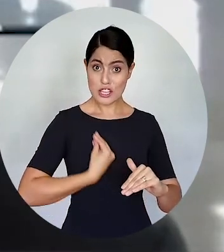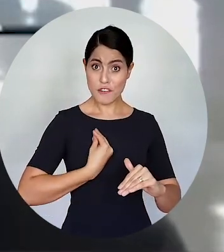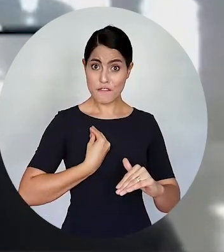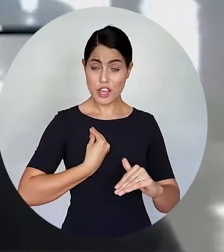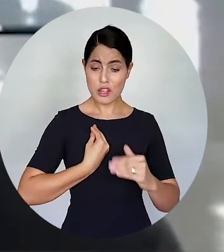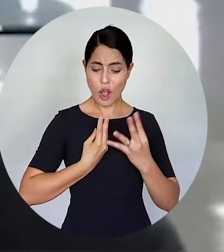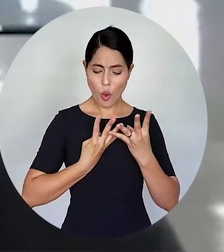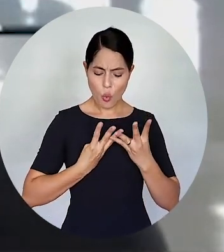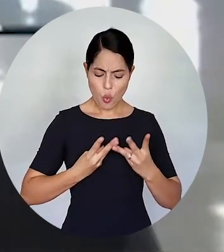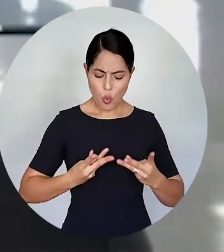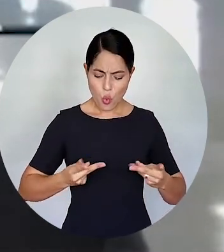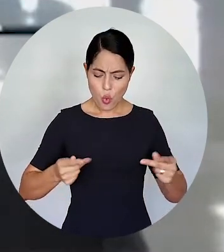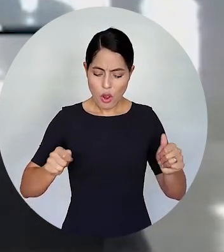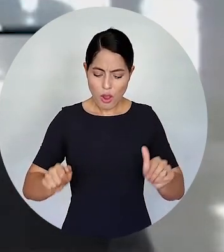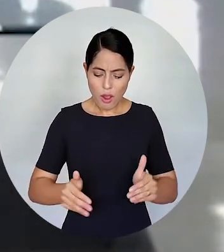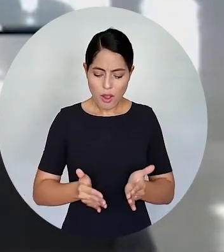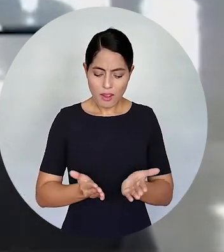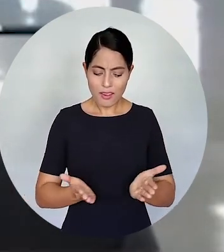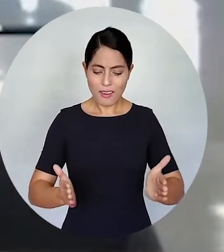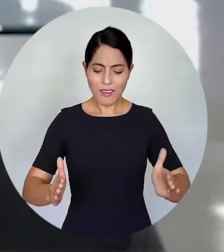do mesmo pó.